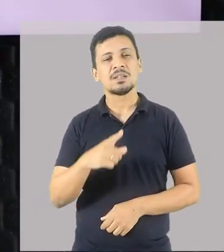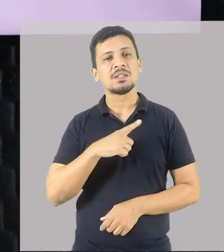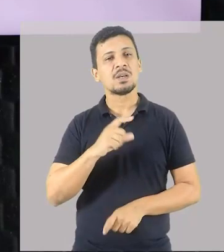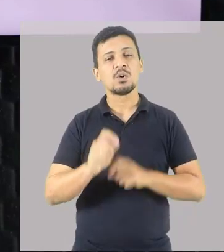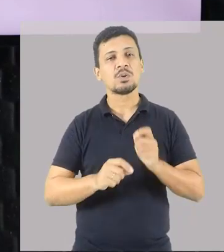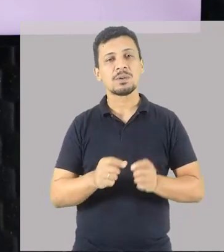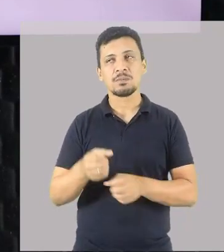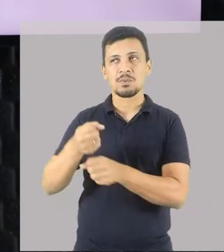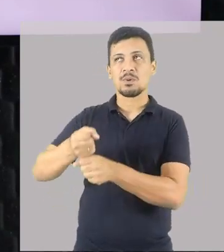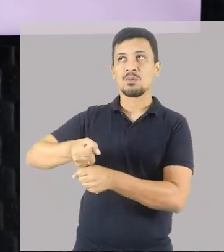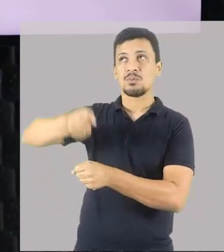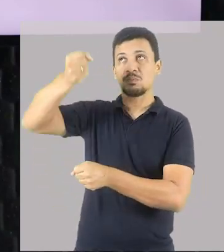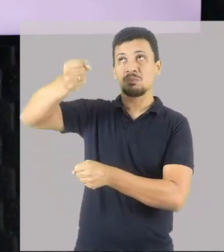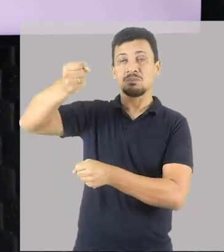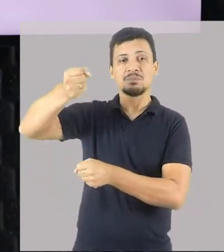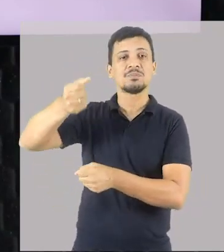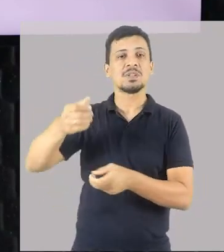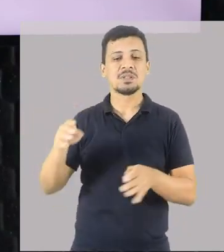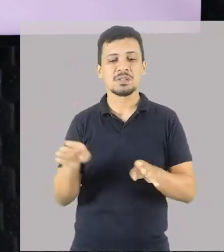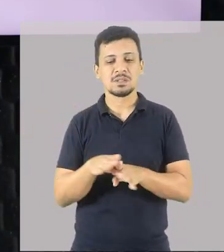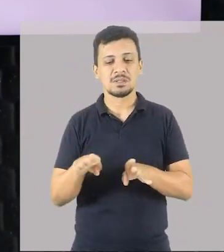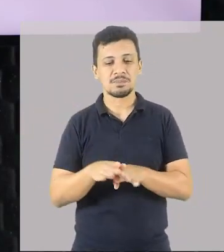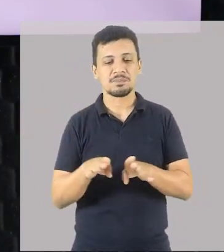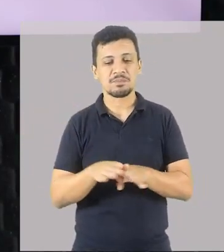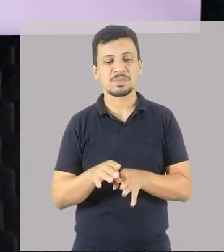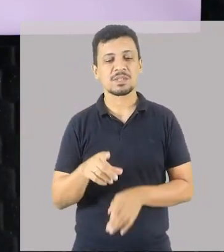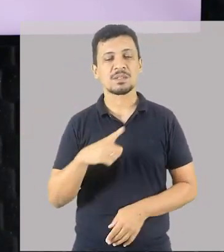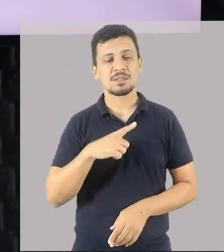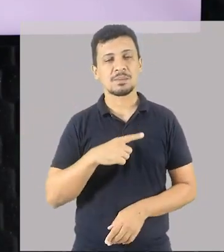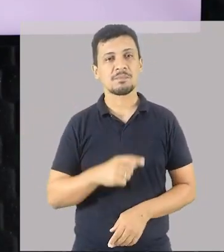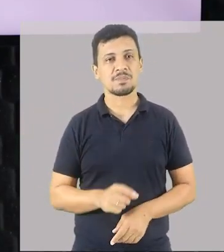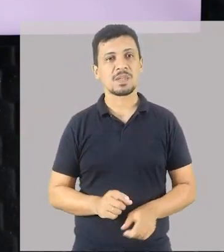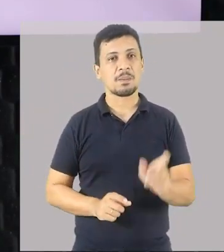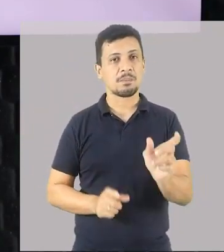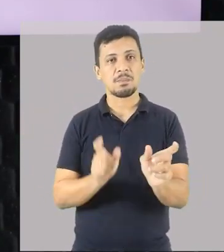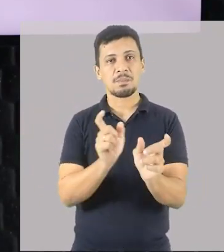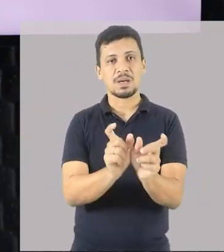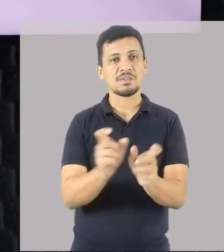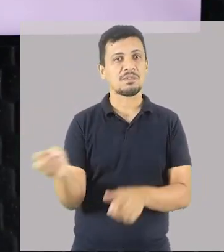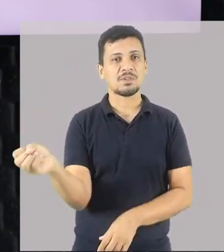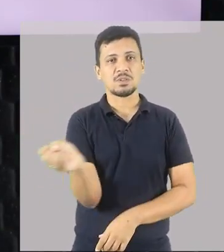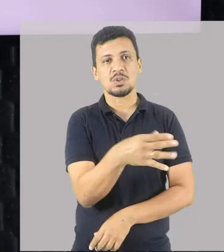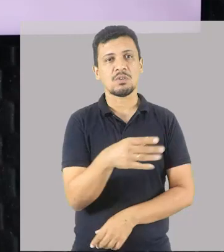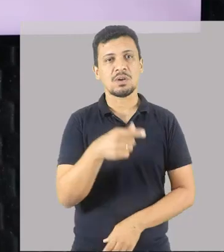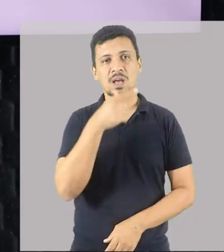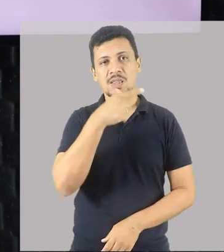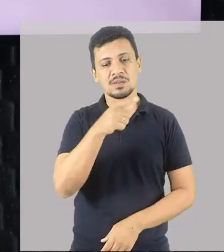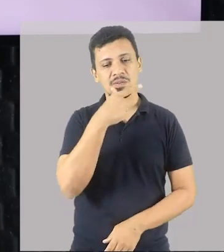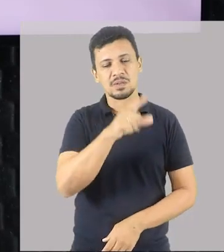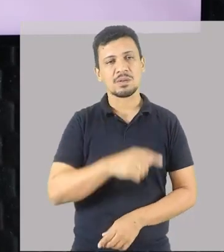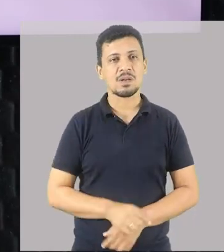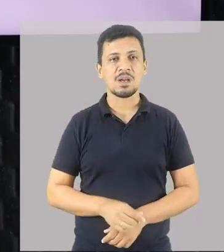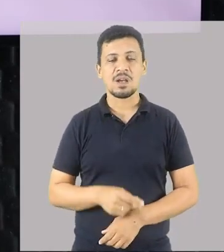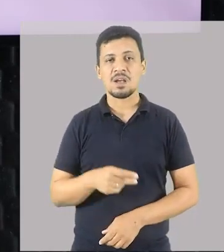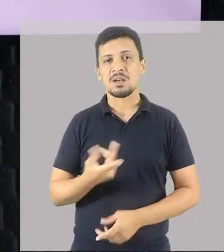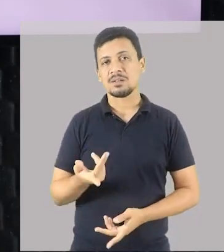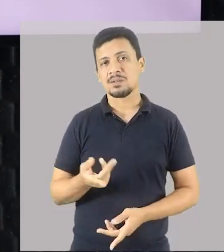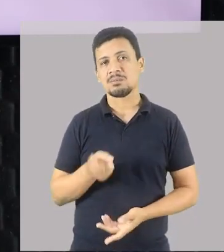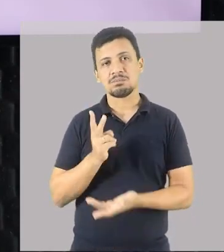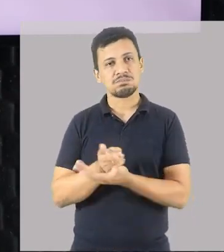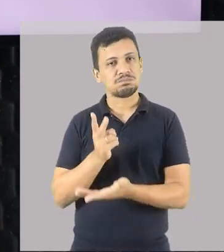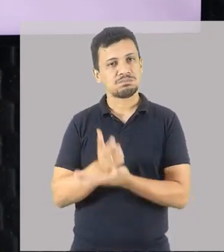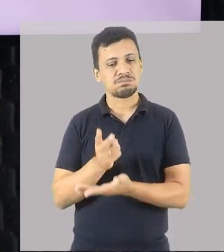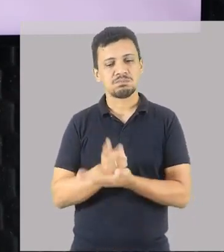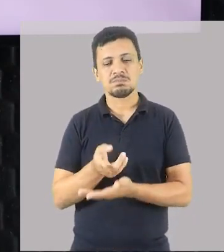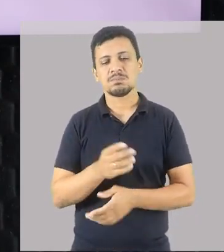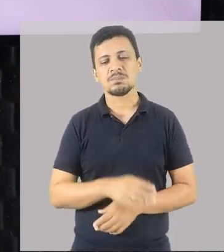nos proteger da chuva. E no caso aqui eu tenho uma palavra nova na língua, sem alteração fônica das palavras